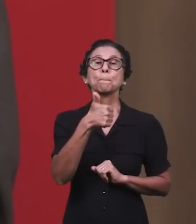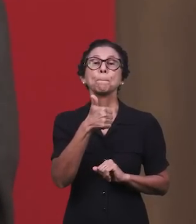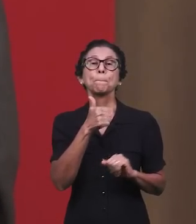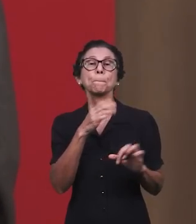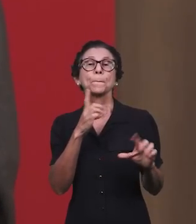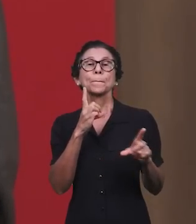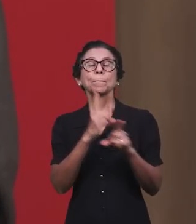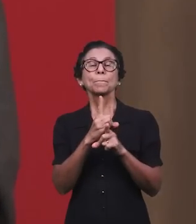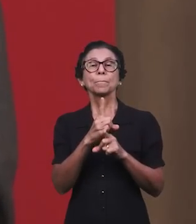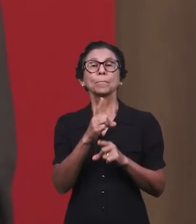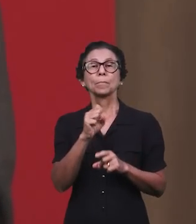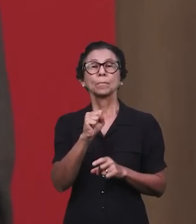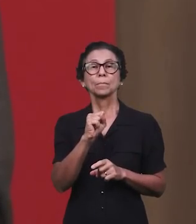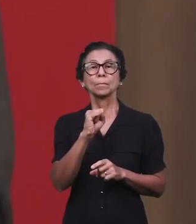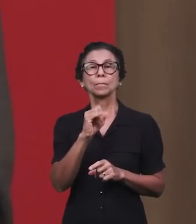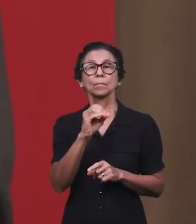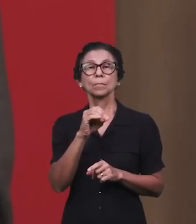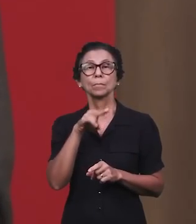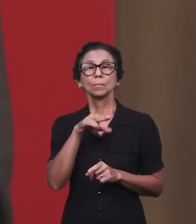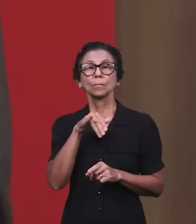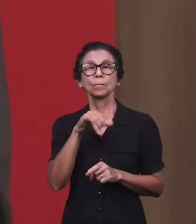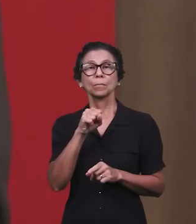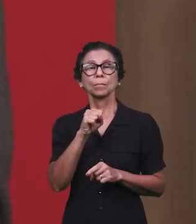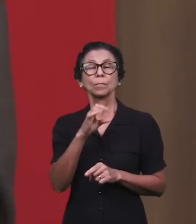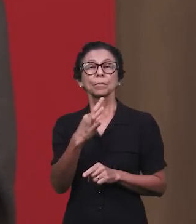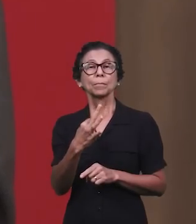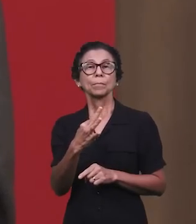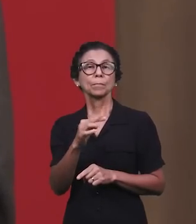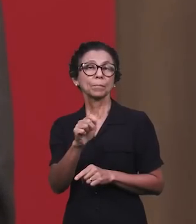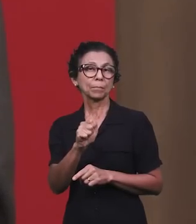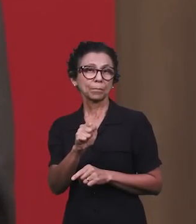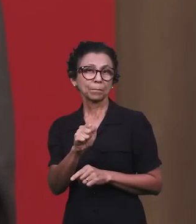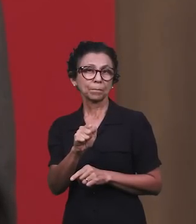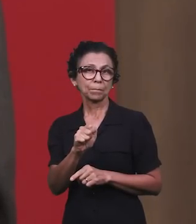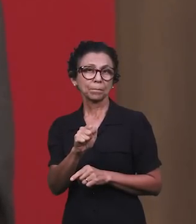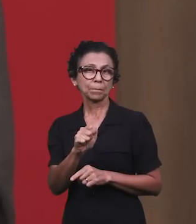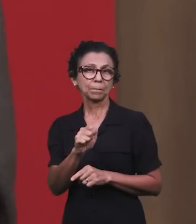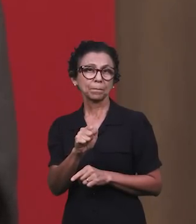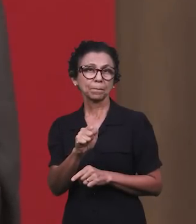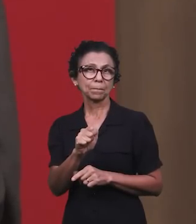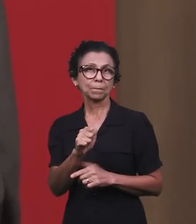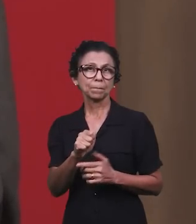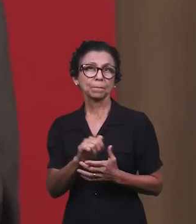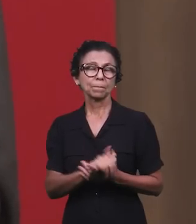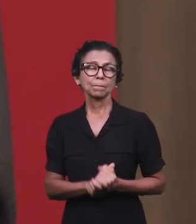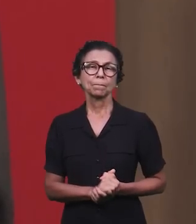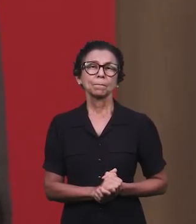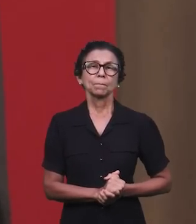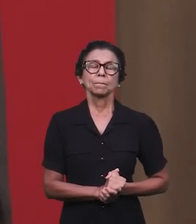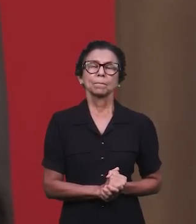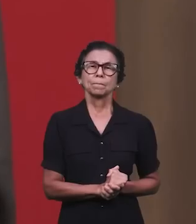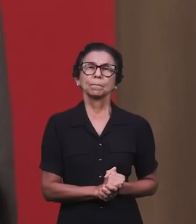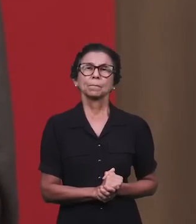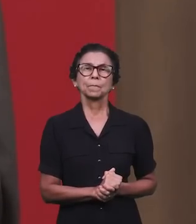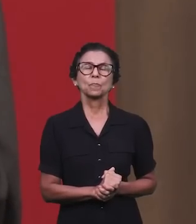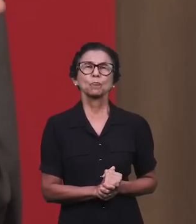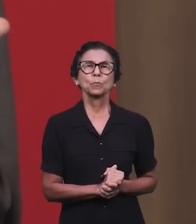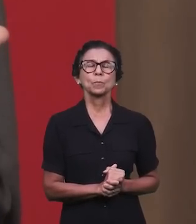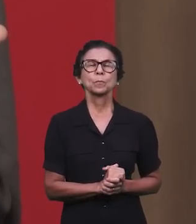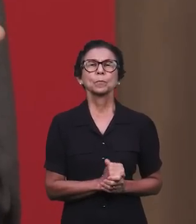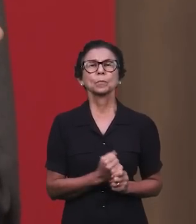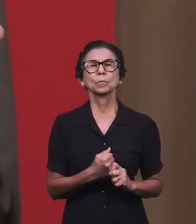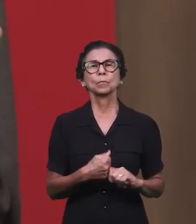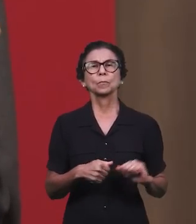sionista, em 1897. Sionismo, como já foi falado, vem da palavra Sião, que expressa um sentimento